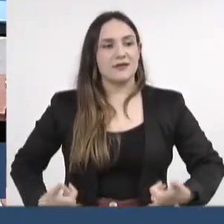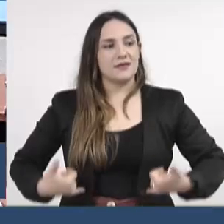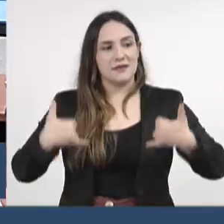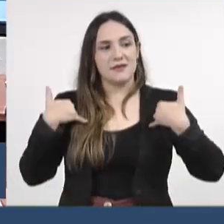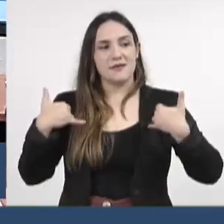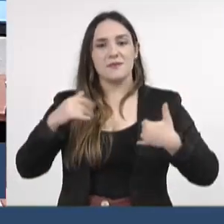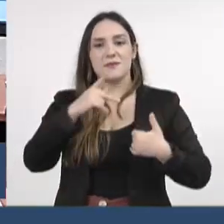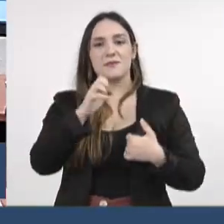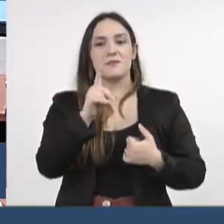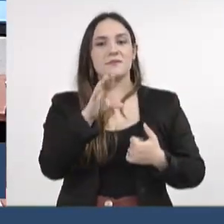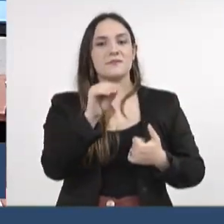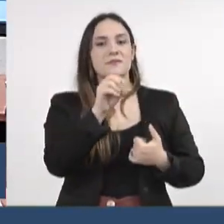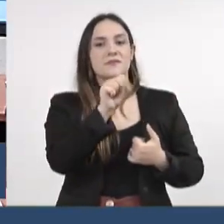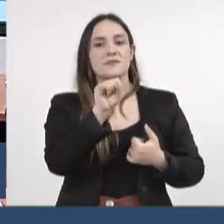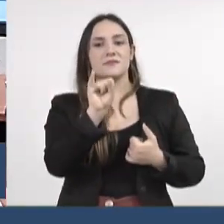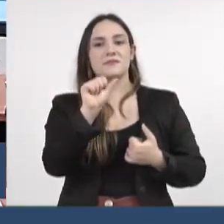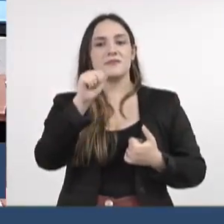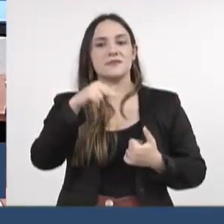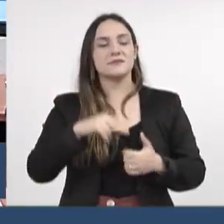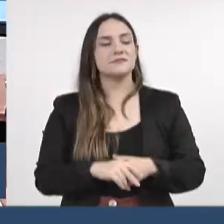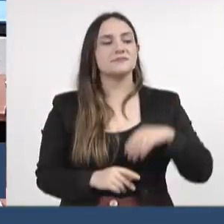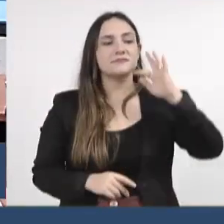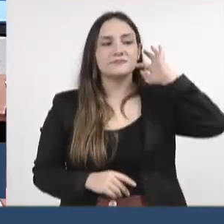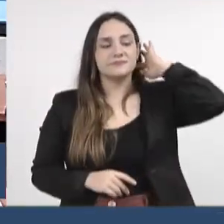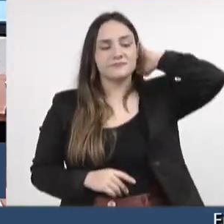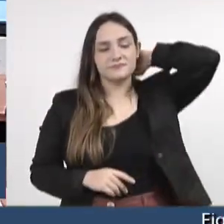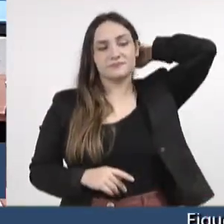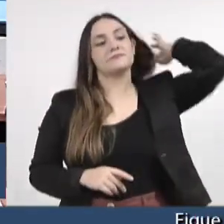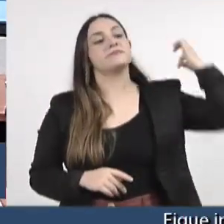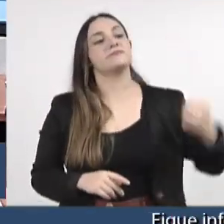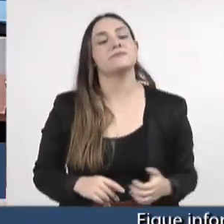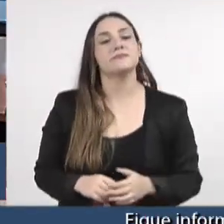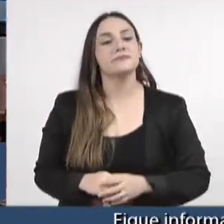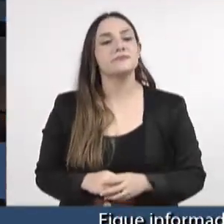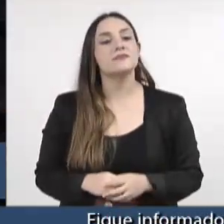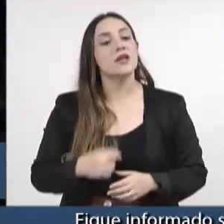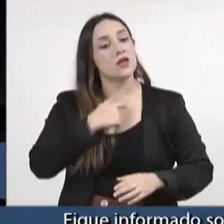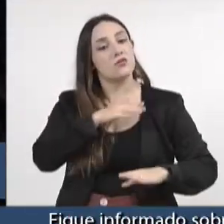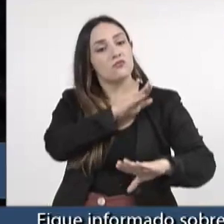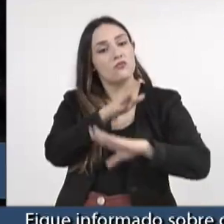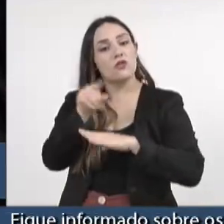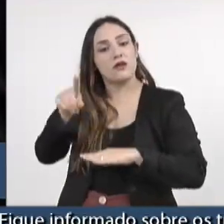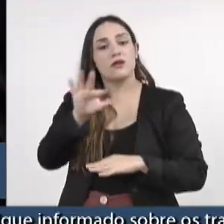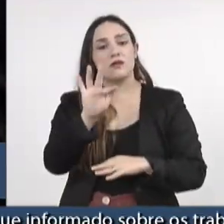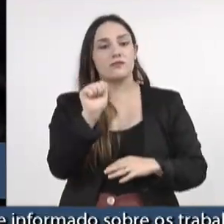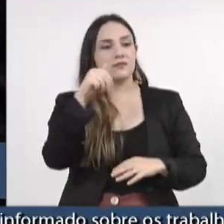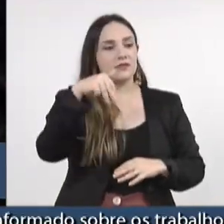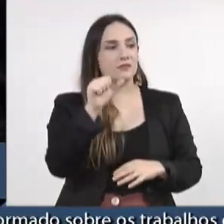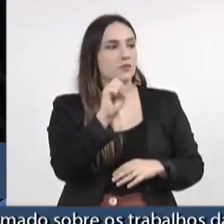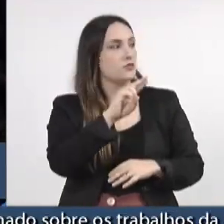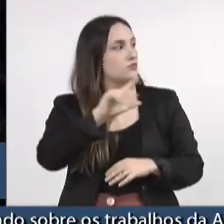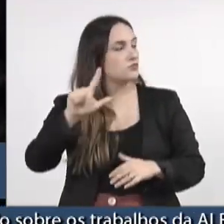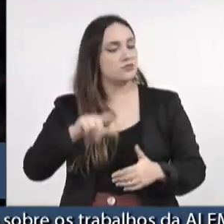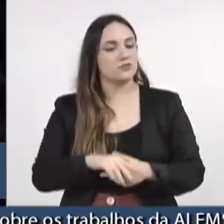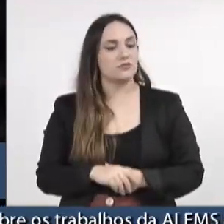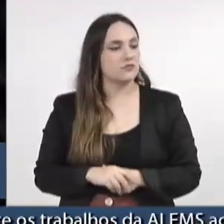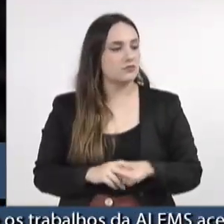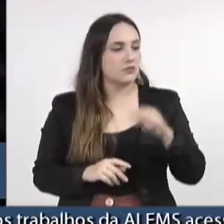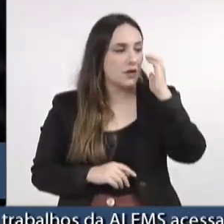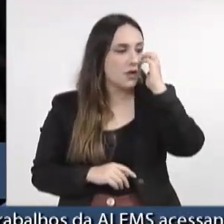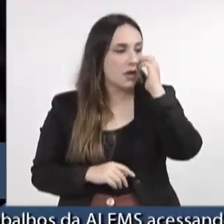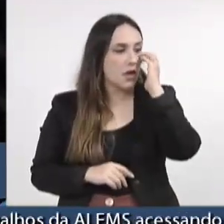aqui tranquilo, fazendo esse pronunciamento da parte a Vossa Excelência, dizendo também, para concluir de verdade, que